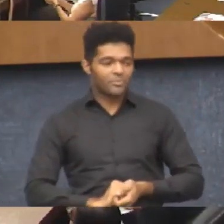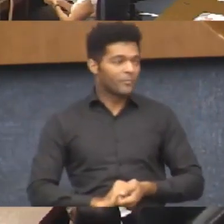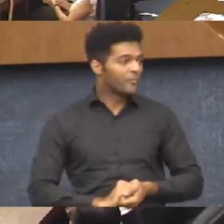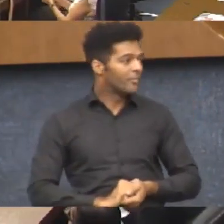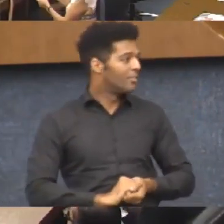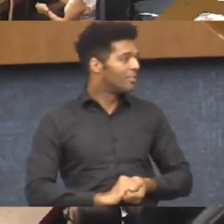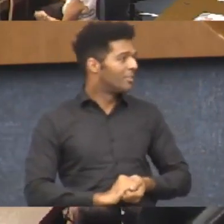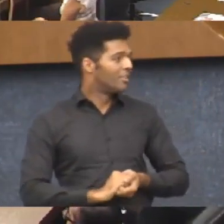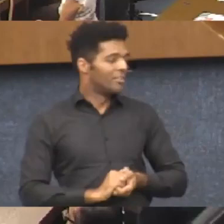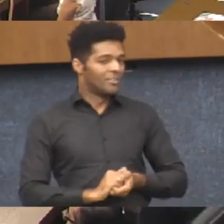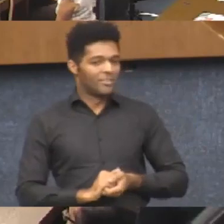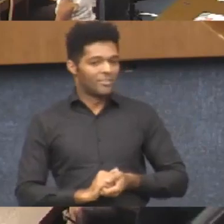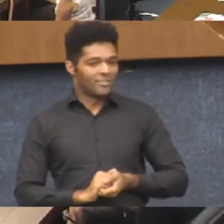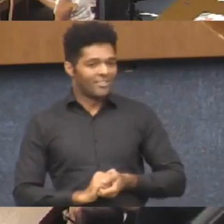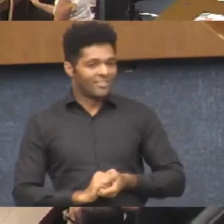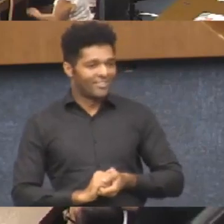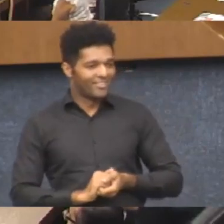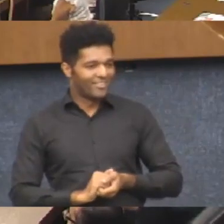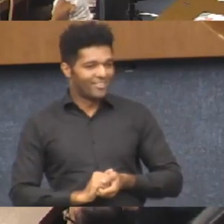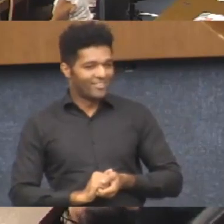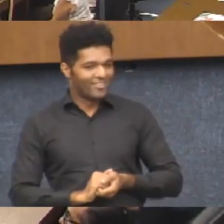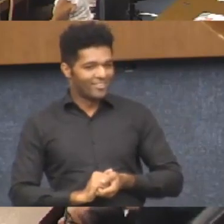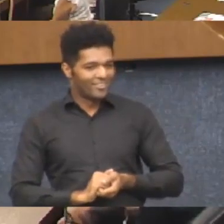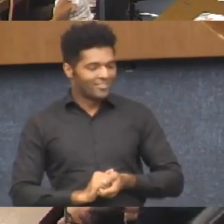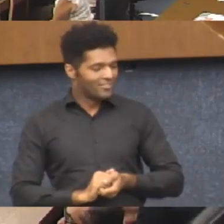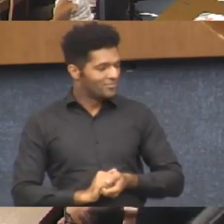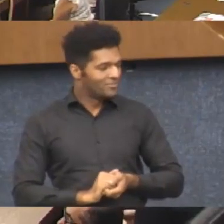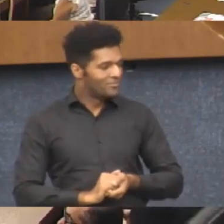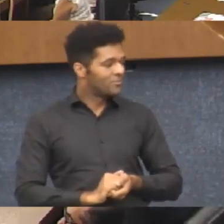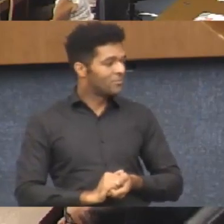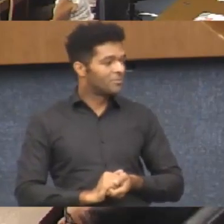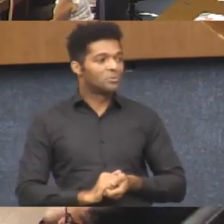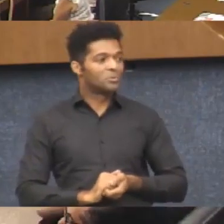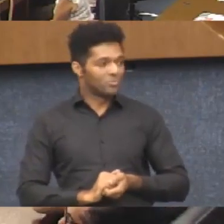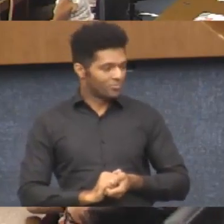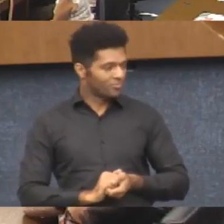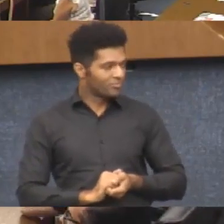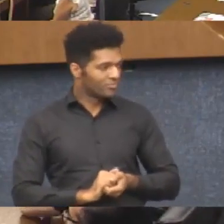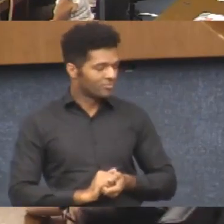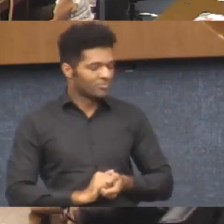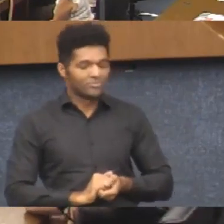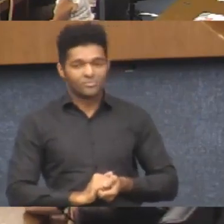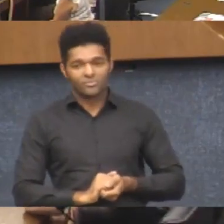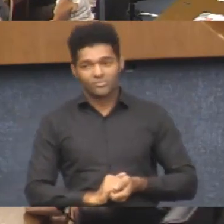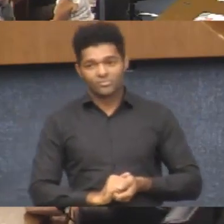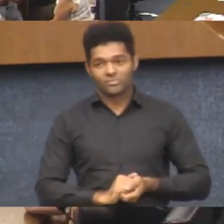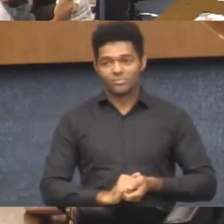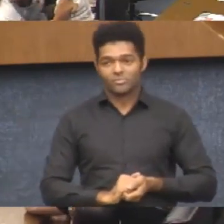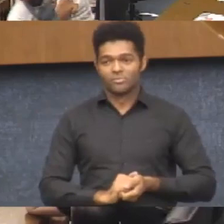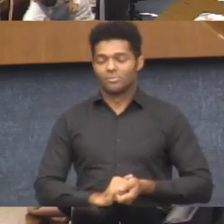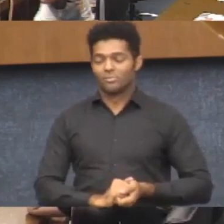O SUS é meu, também é seu, o SUS é nosso.